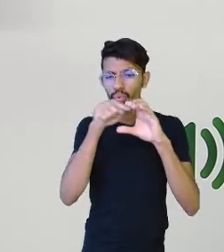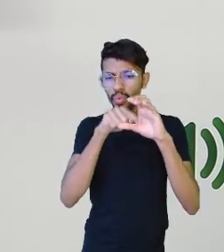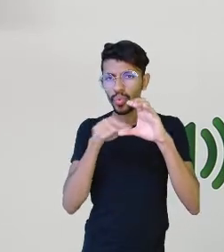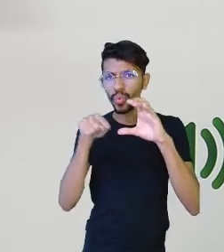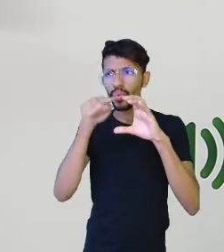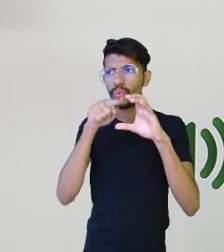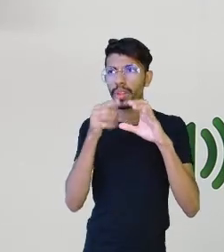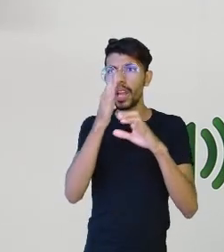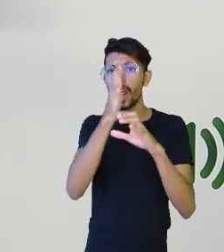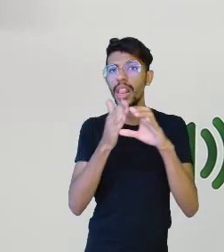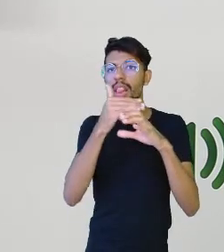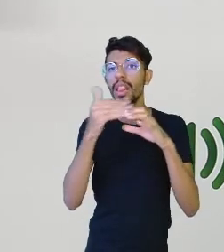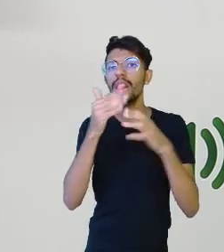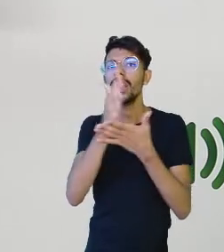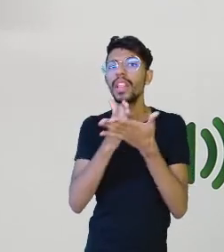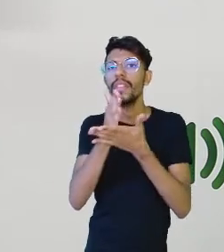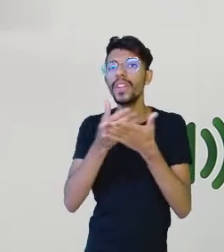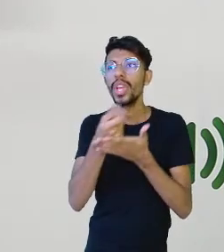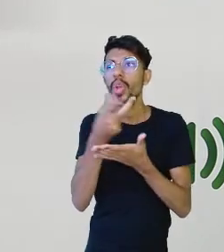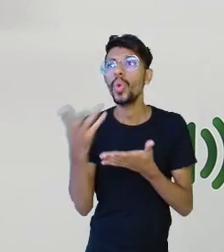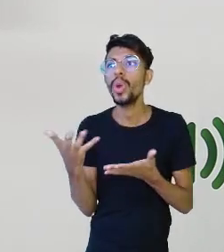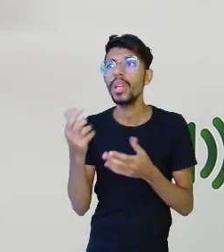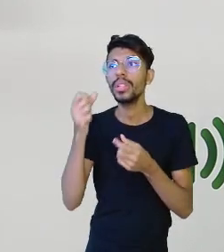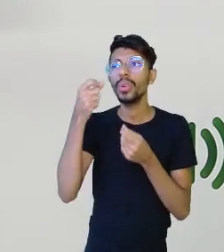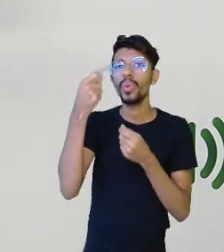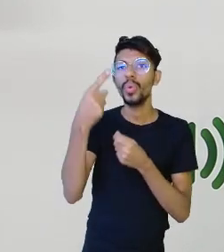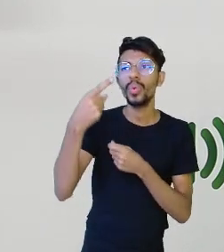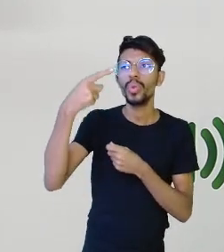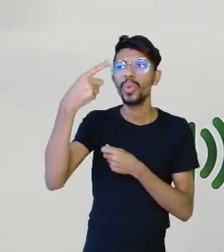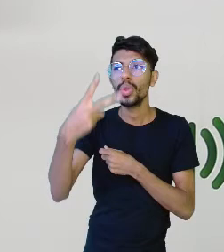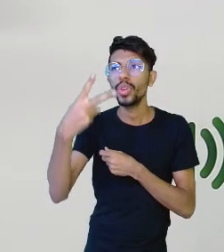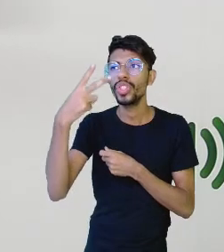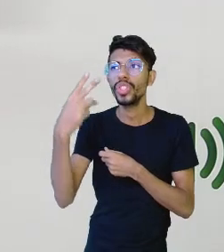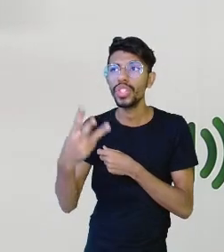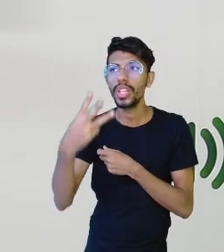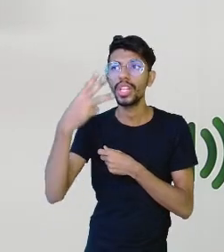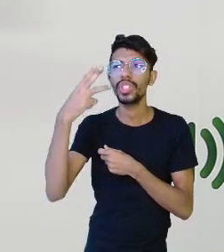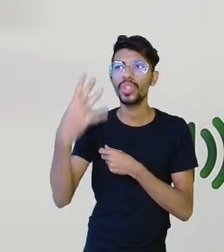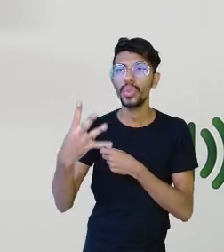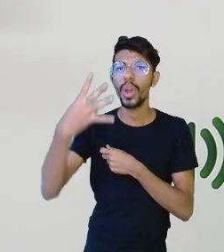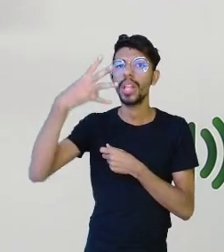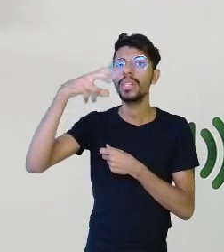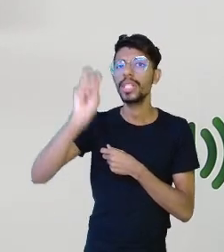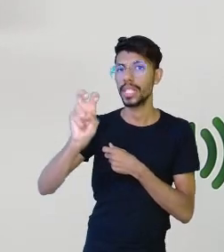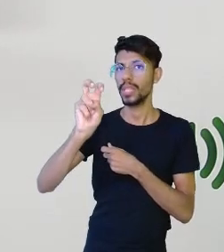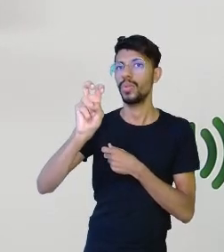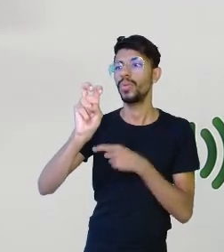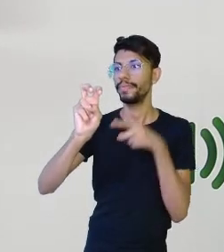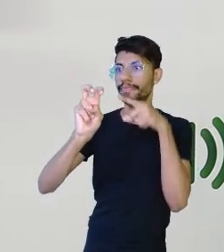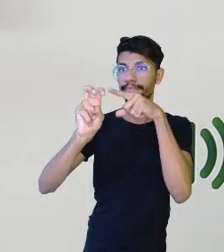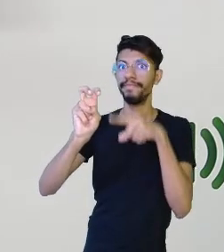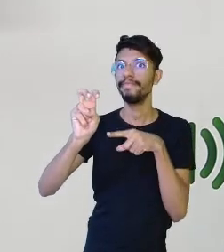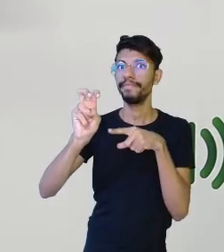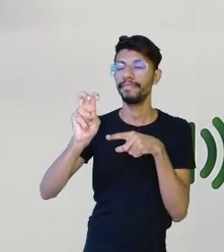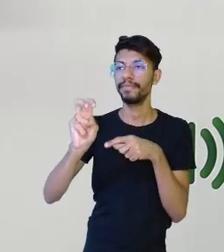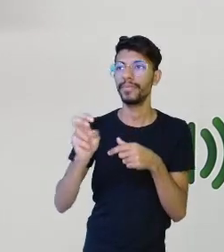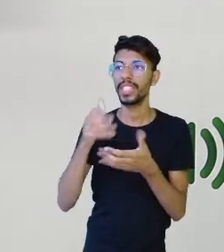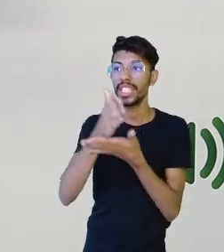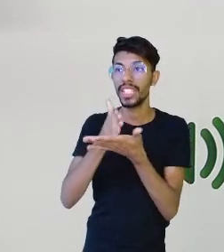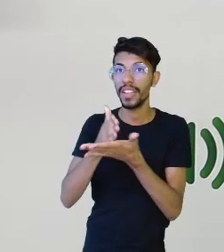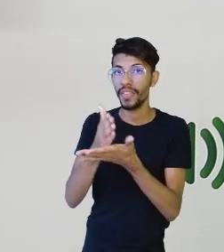bonito. Vai dividir em quantos pedaços? 1, 2, 3, 4, 5.